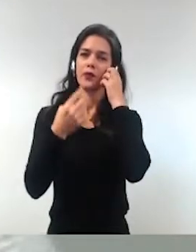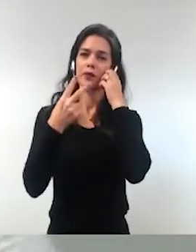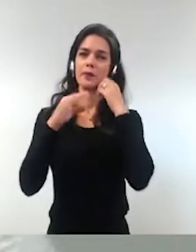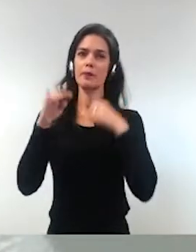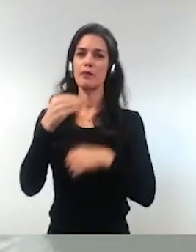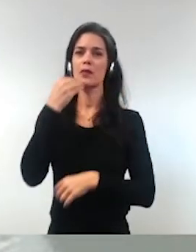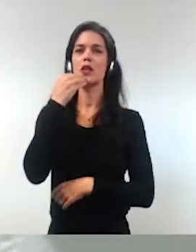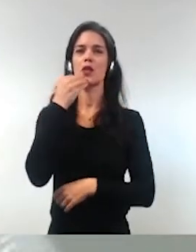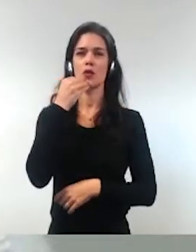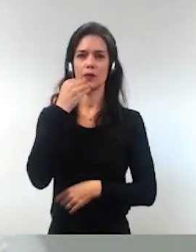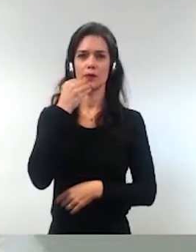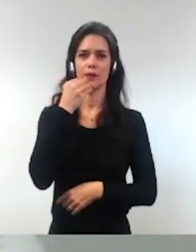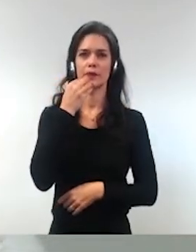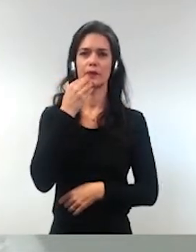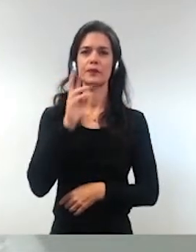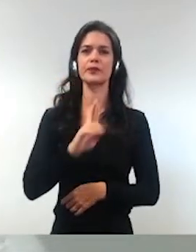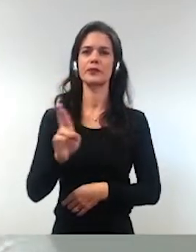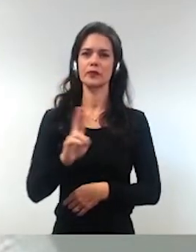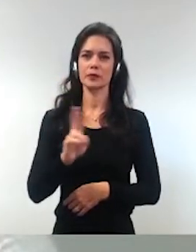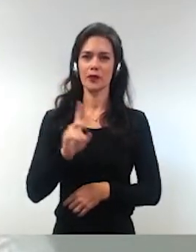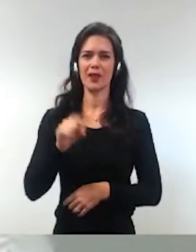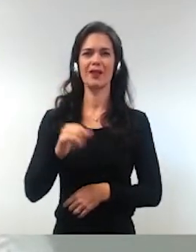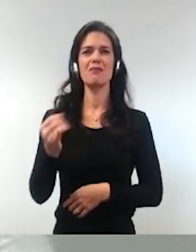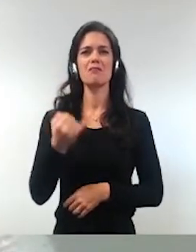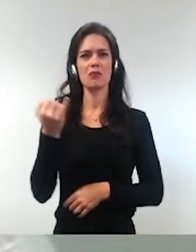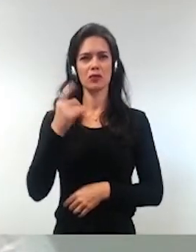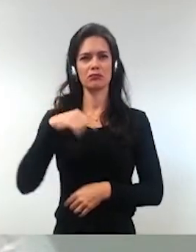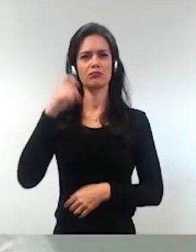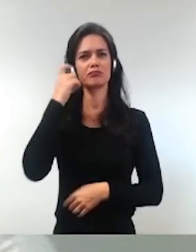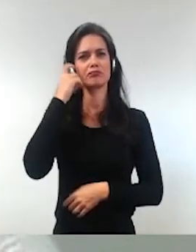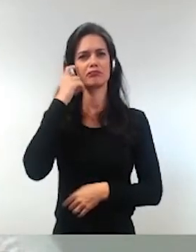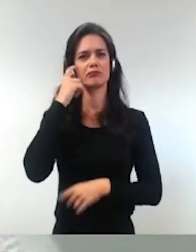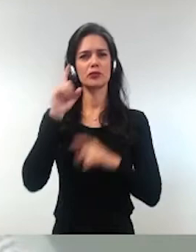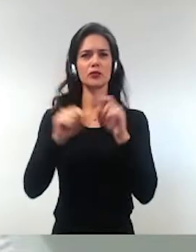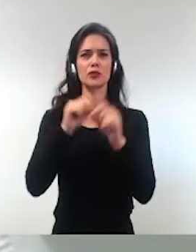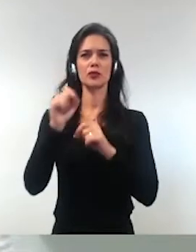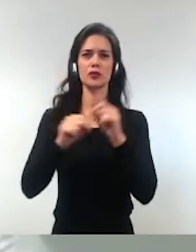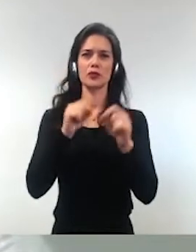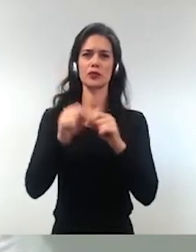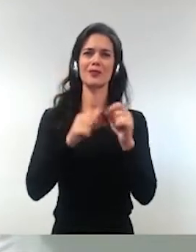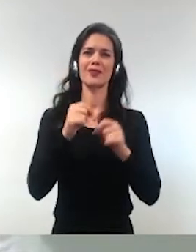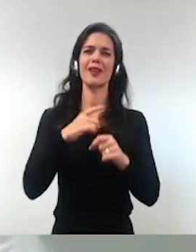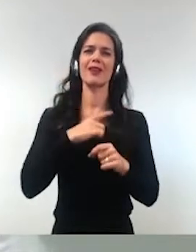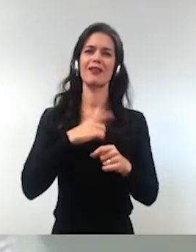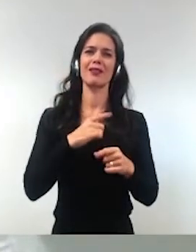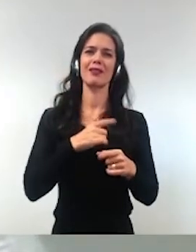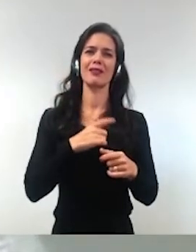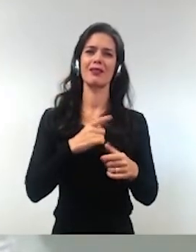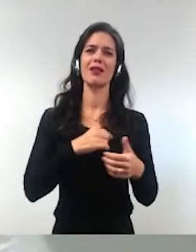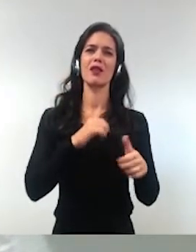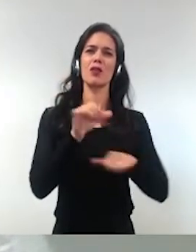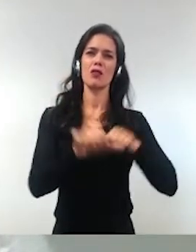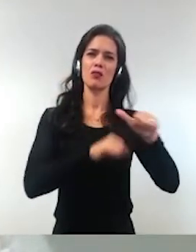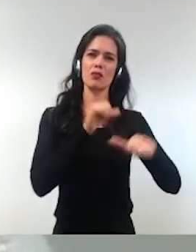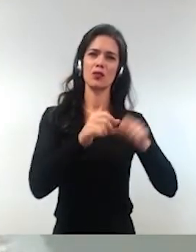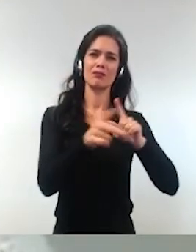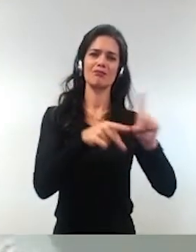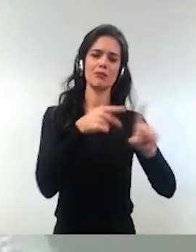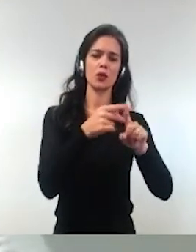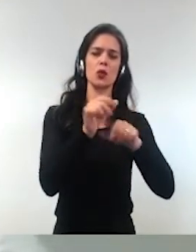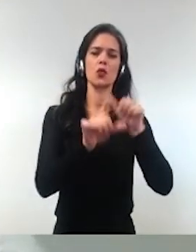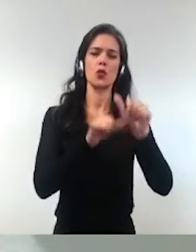é uma cifra expressiva se nós considerarmos que as sucessivas reformas